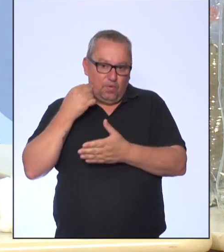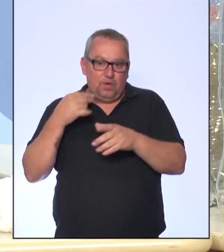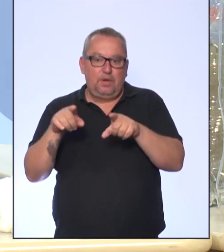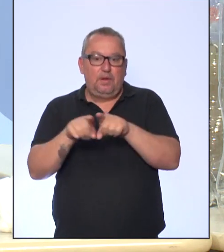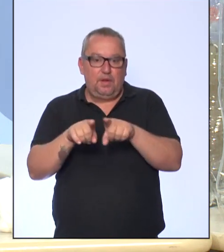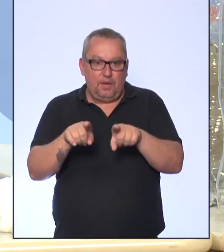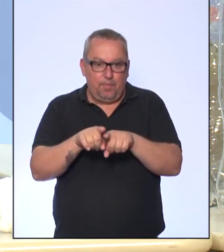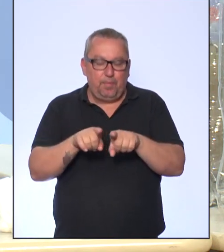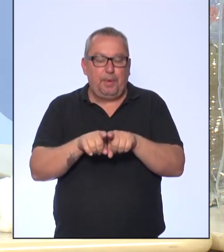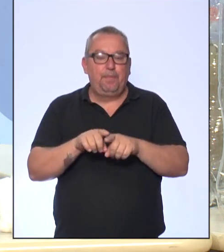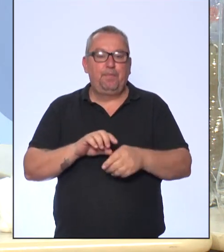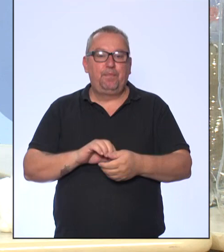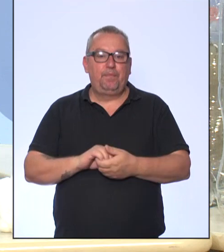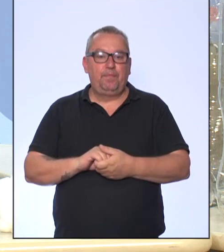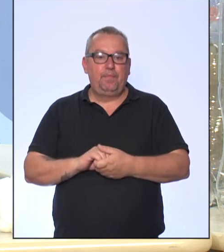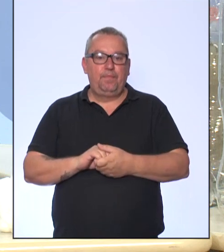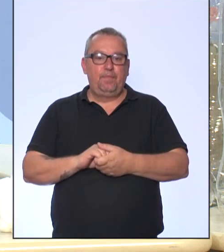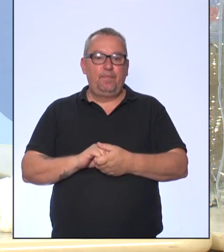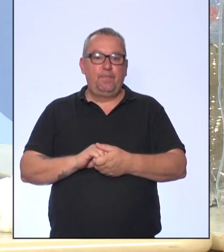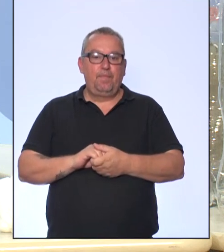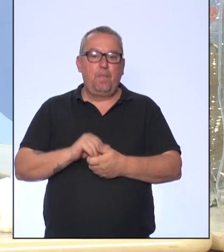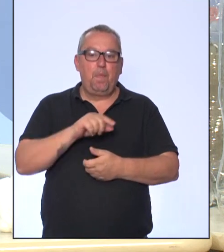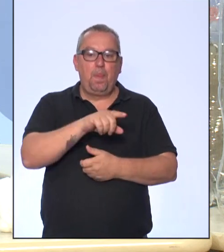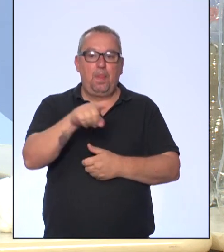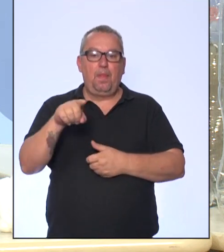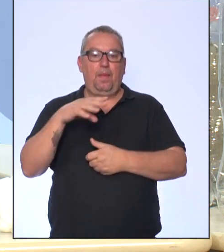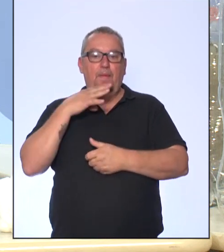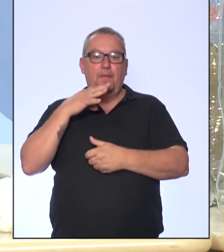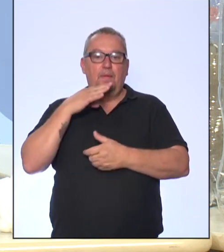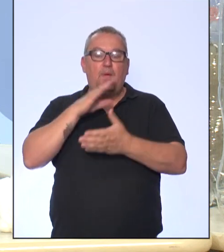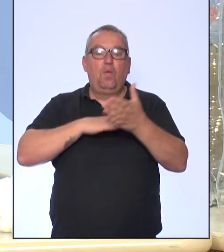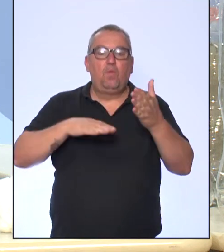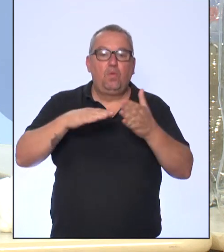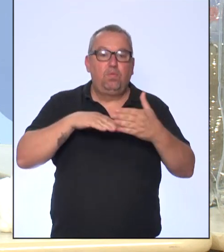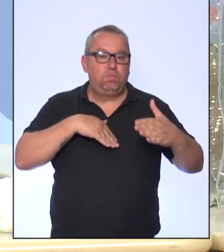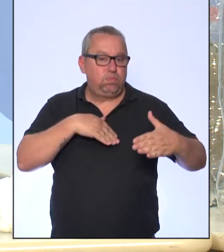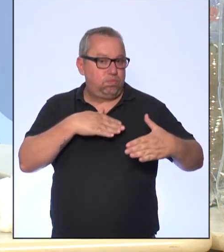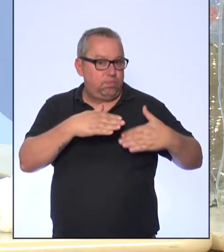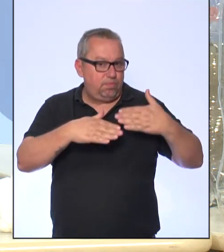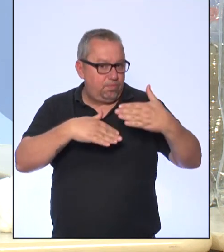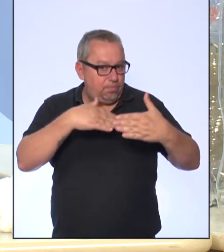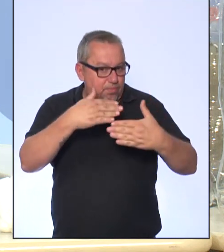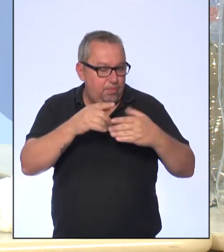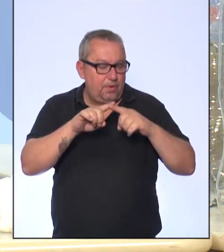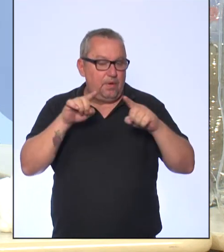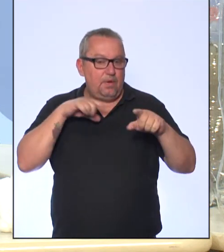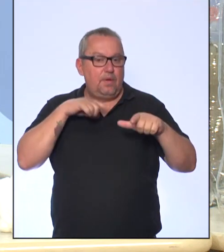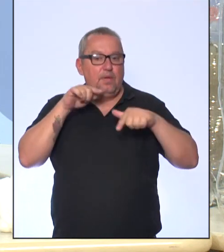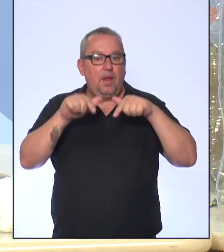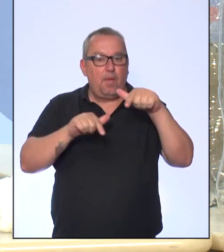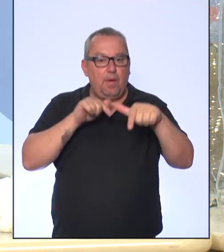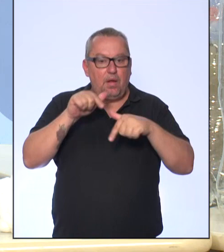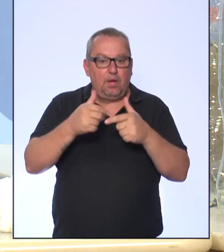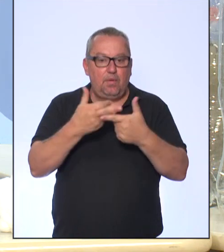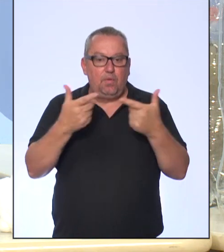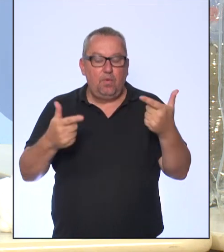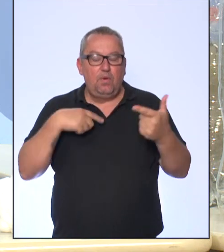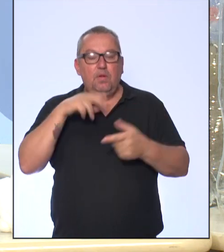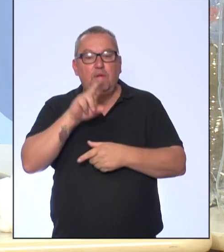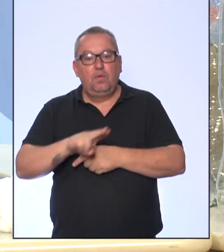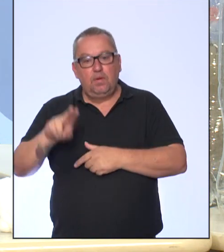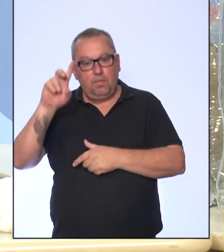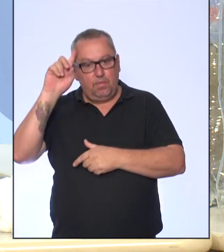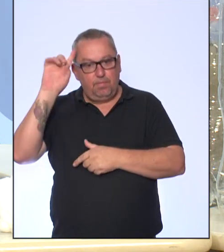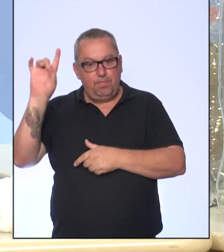disse, também. Então, vamos lá. Vocês conhecem todos os processos, né, que a gente está trabalhando, são coisas que são do nosso